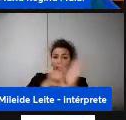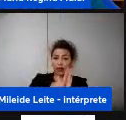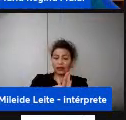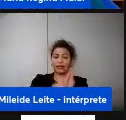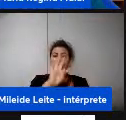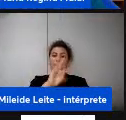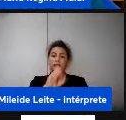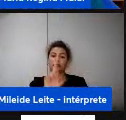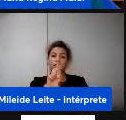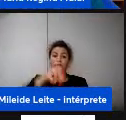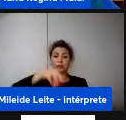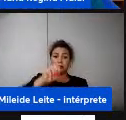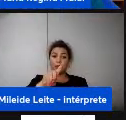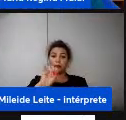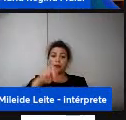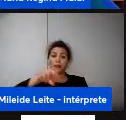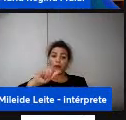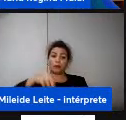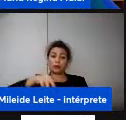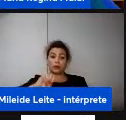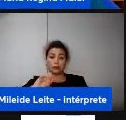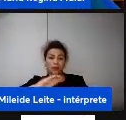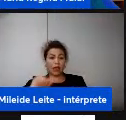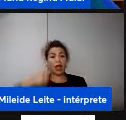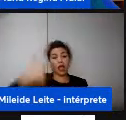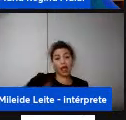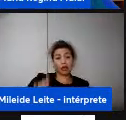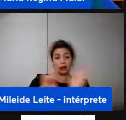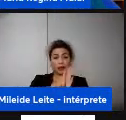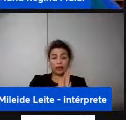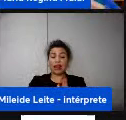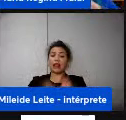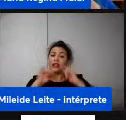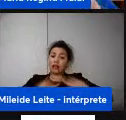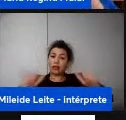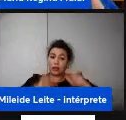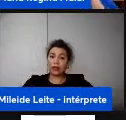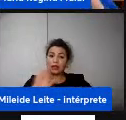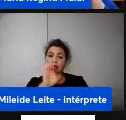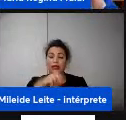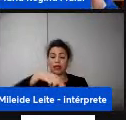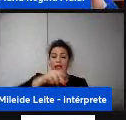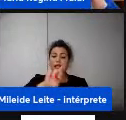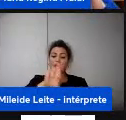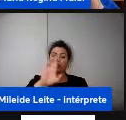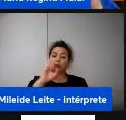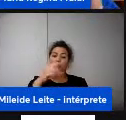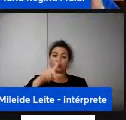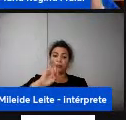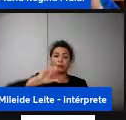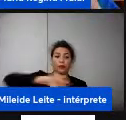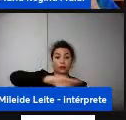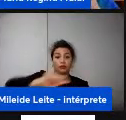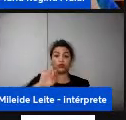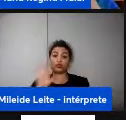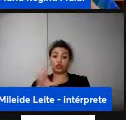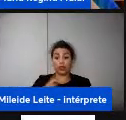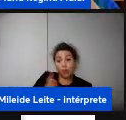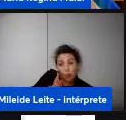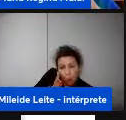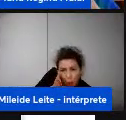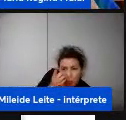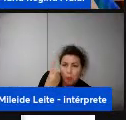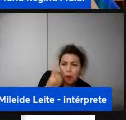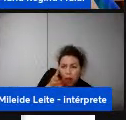termodinâmica, é que a segunda lei da termodinâmica ela preconiza que a entropia do universo ela só tem uma direção, né,